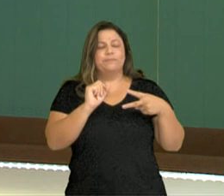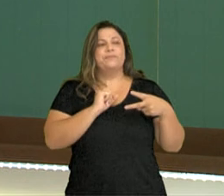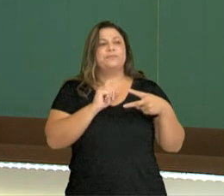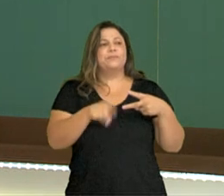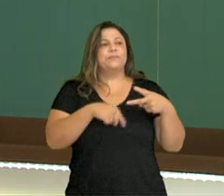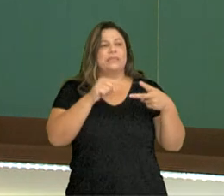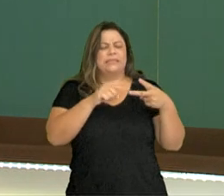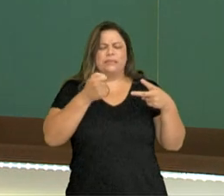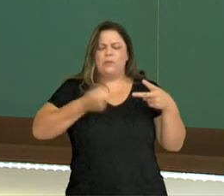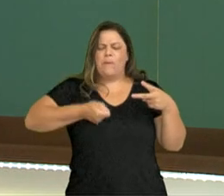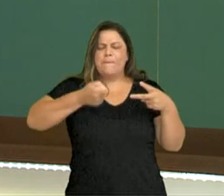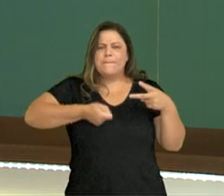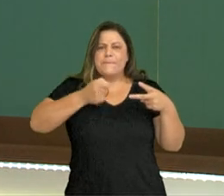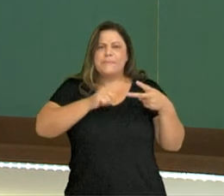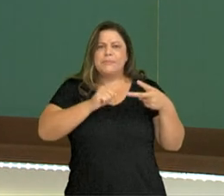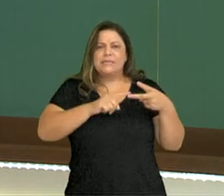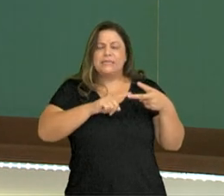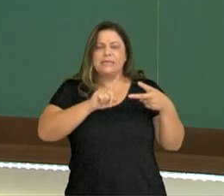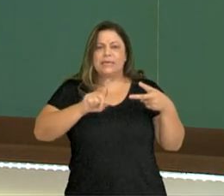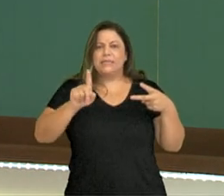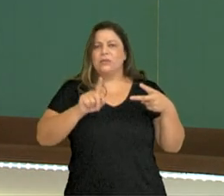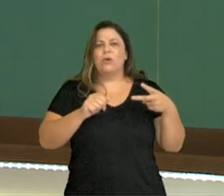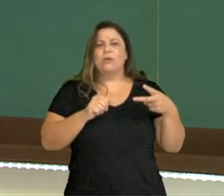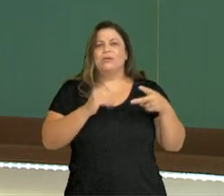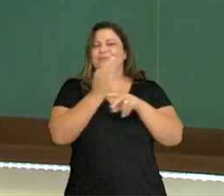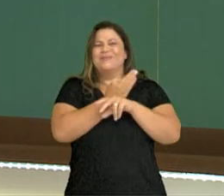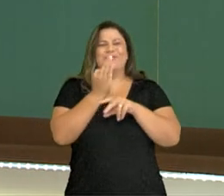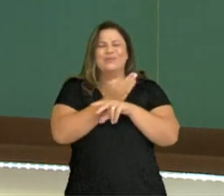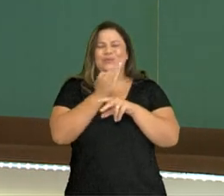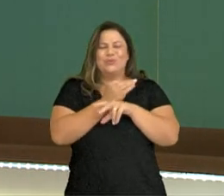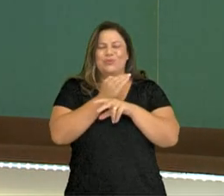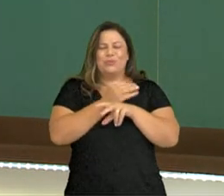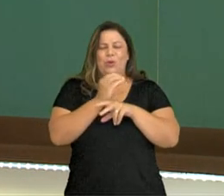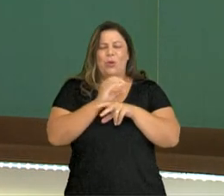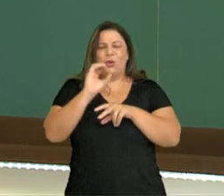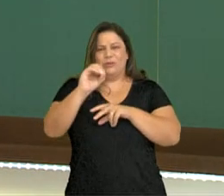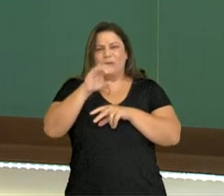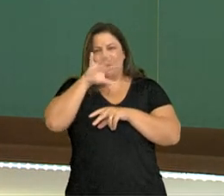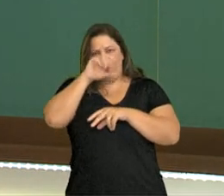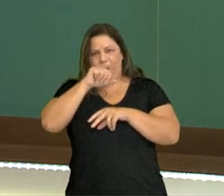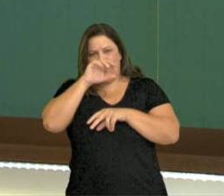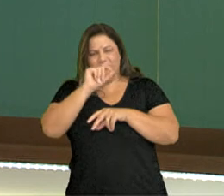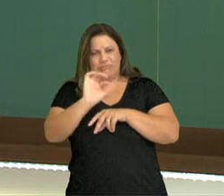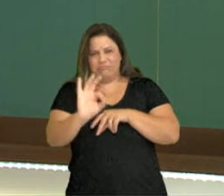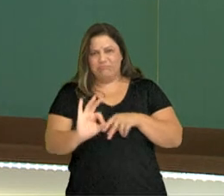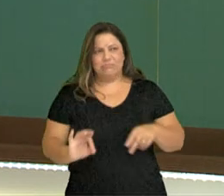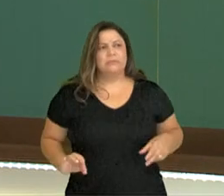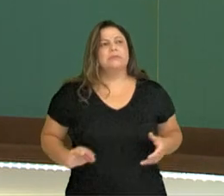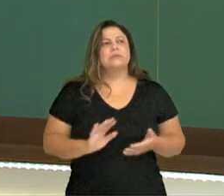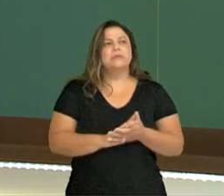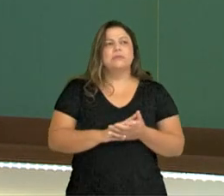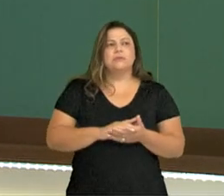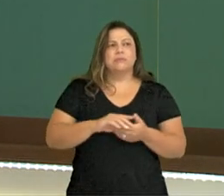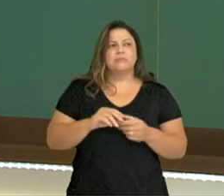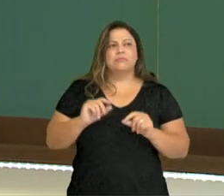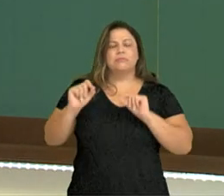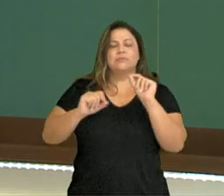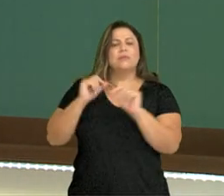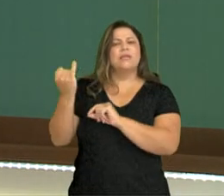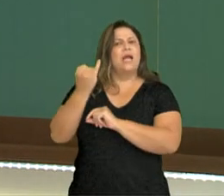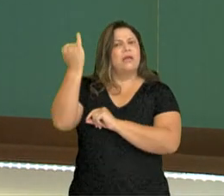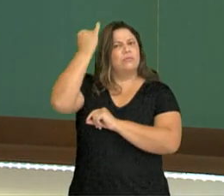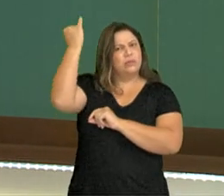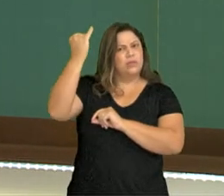obrigatórias, elas não toleram o oxigênio, certo? Aqui nós temos a importância